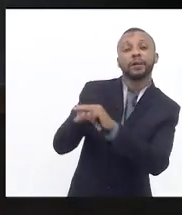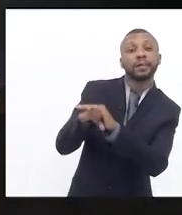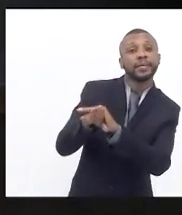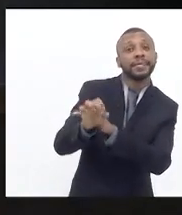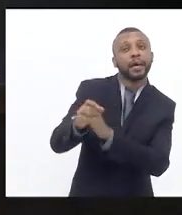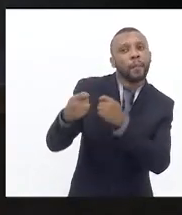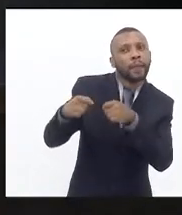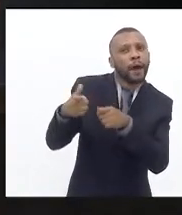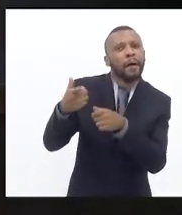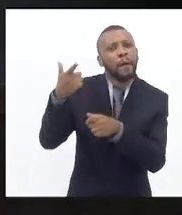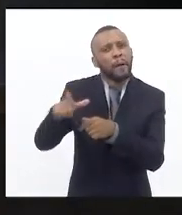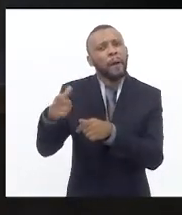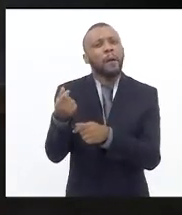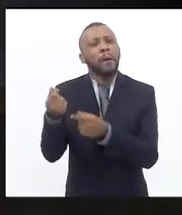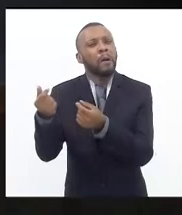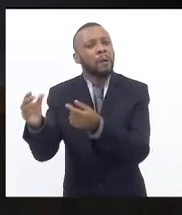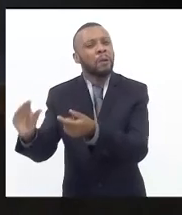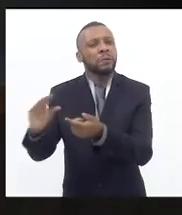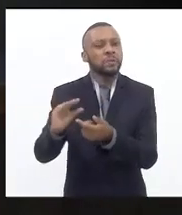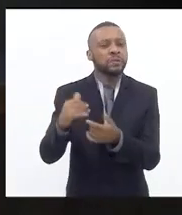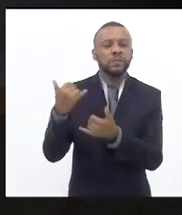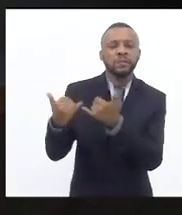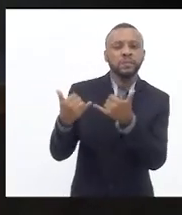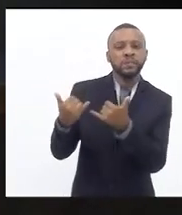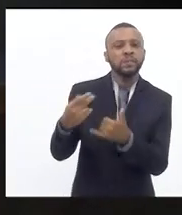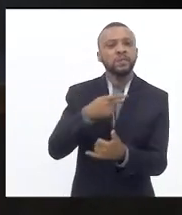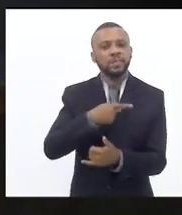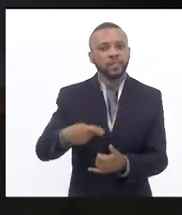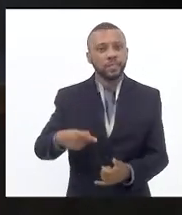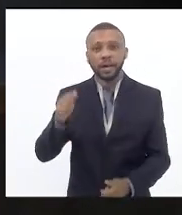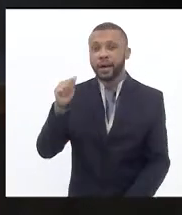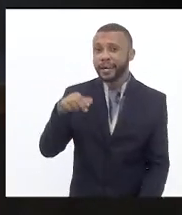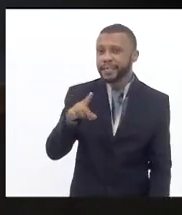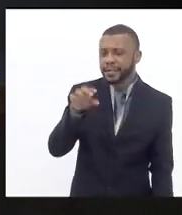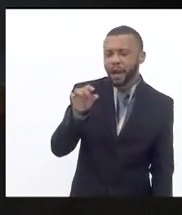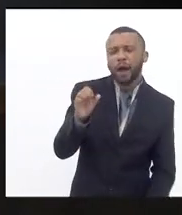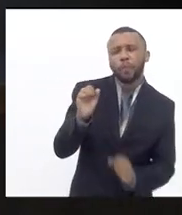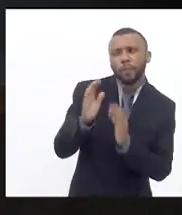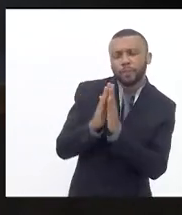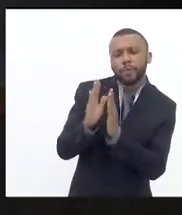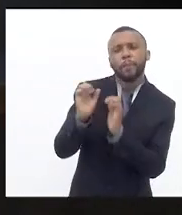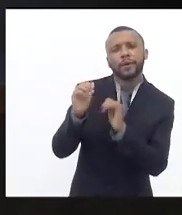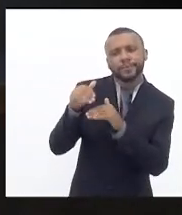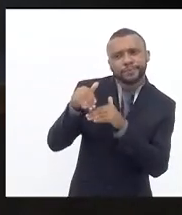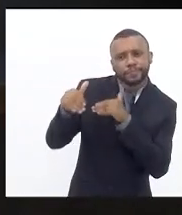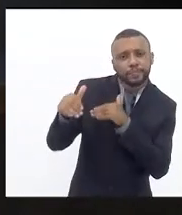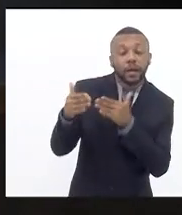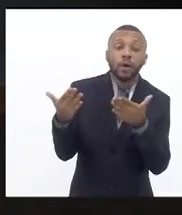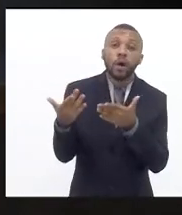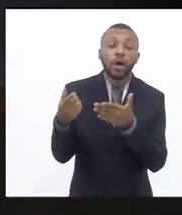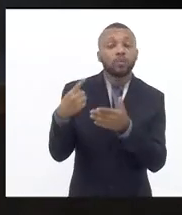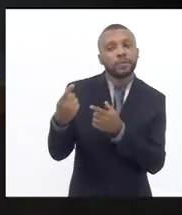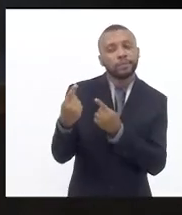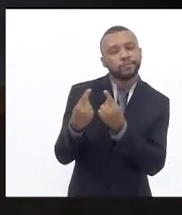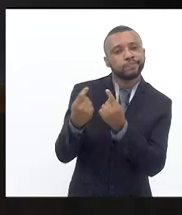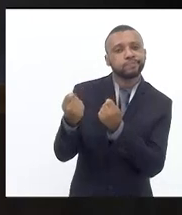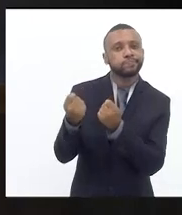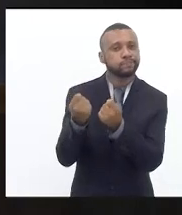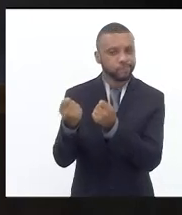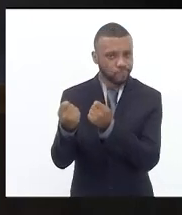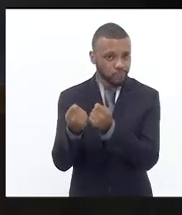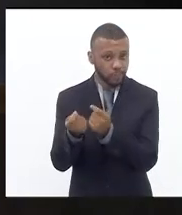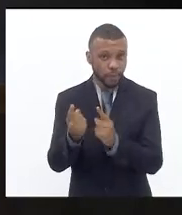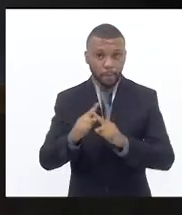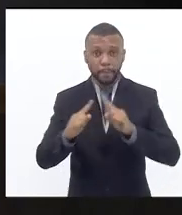mais do dinheiro Eu até brinquei com o presidente aqui da casa para gente puxa Põe mais para frente porque agora a gente está se ajustando Mas a